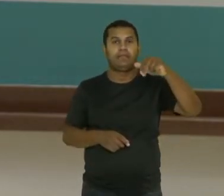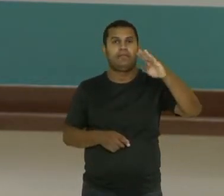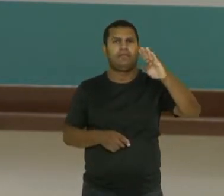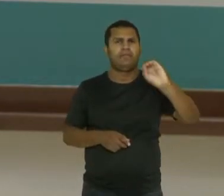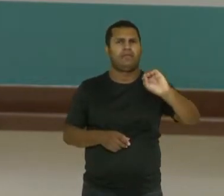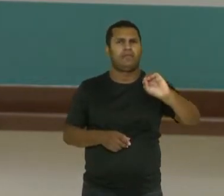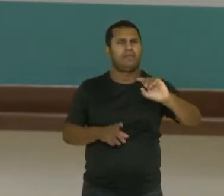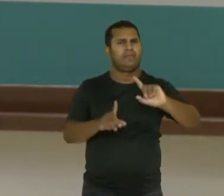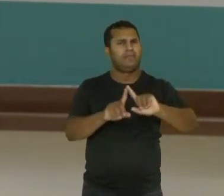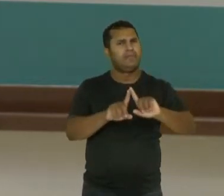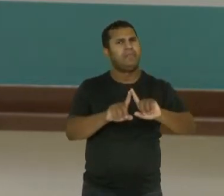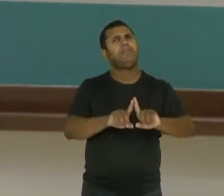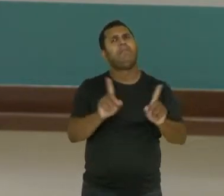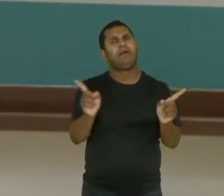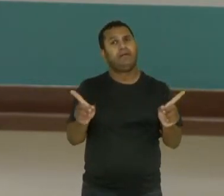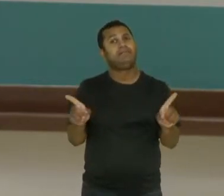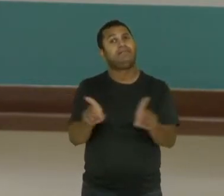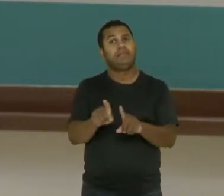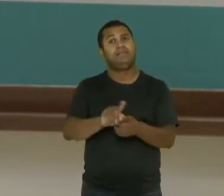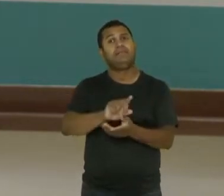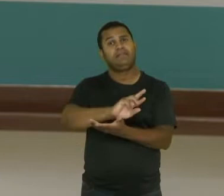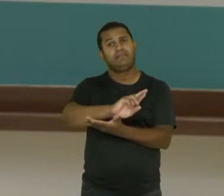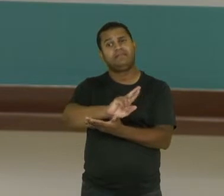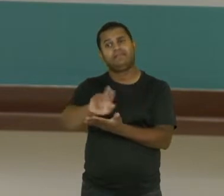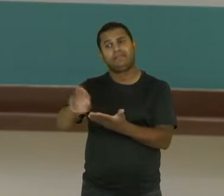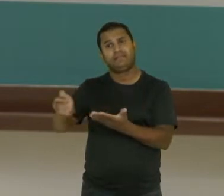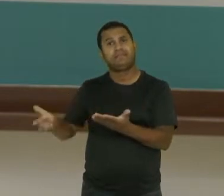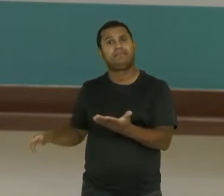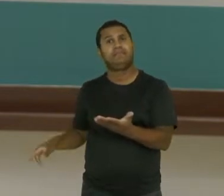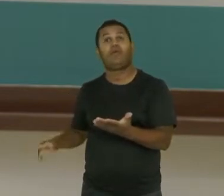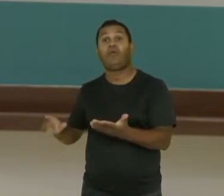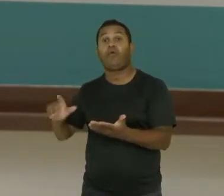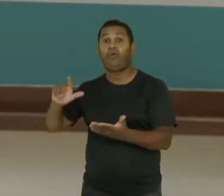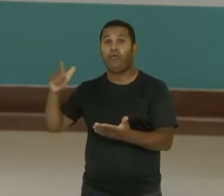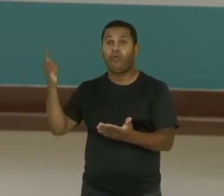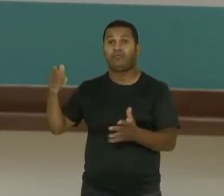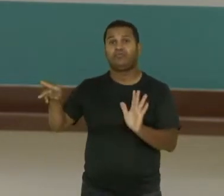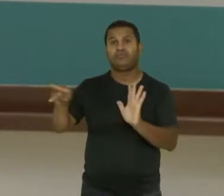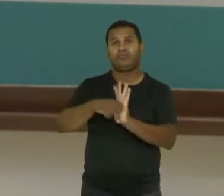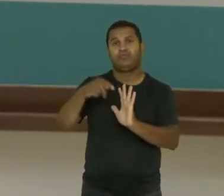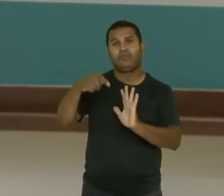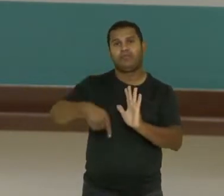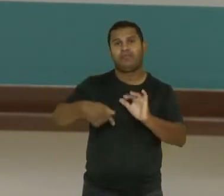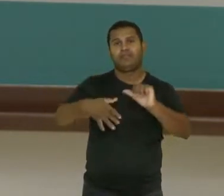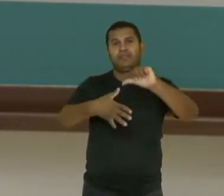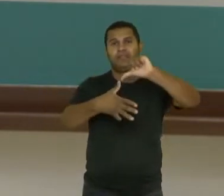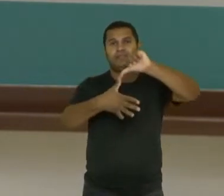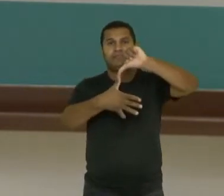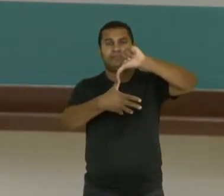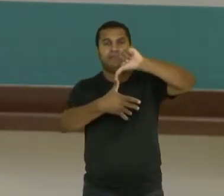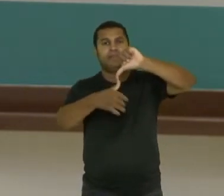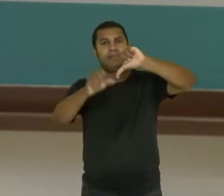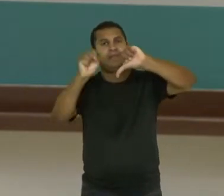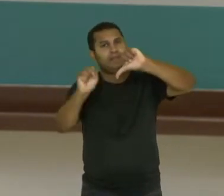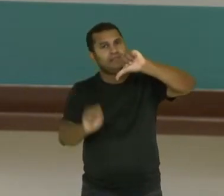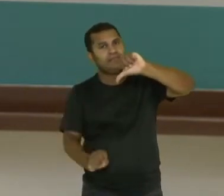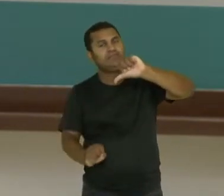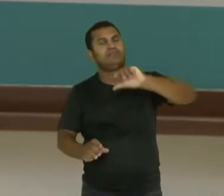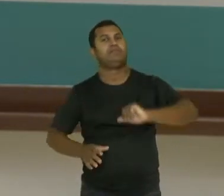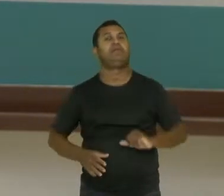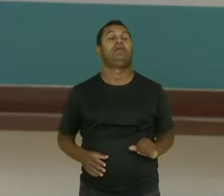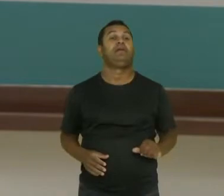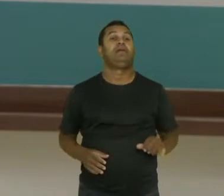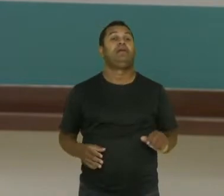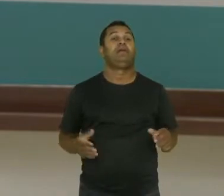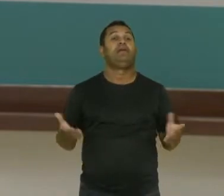entre esses ritmos nós temos o mambo e o cha-cha-cha, dois ritmos que nós vamos conversar um pouquinho, entender um pouquinho